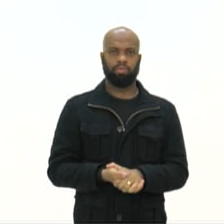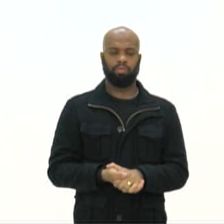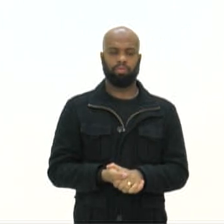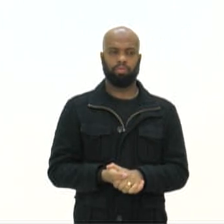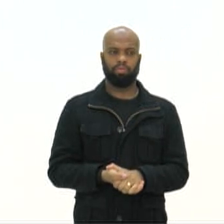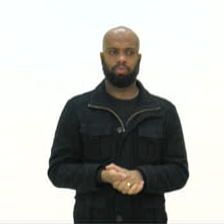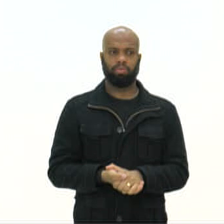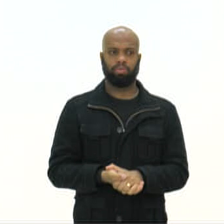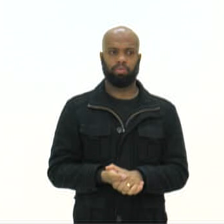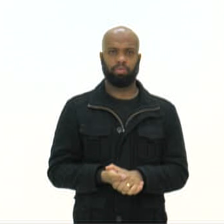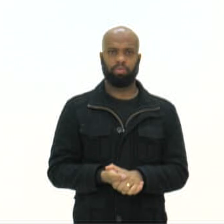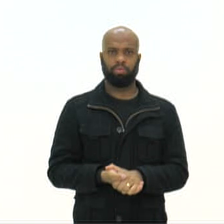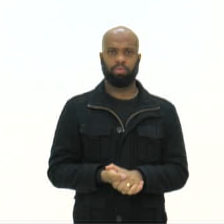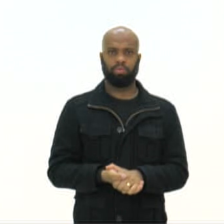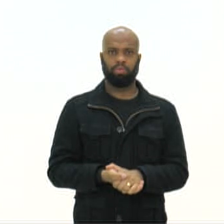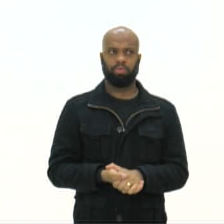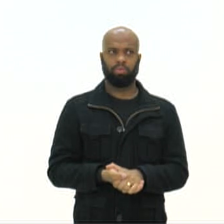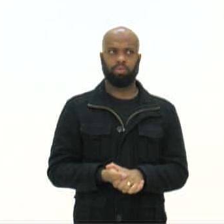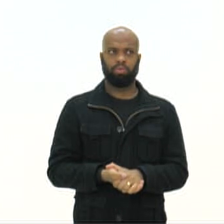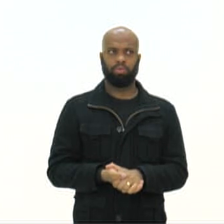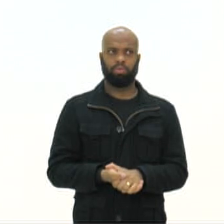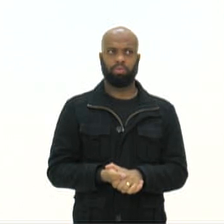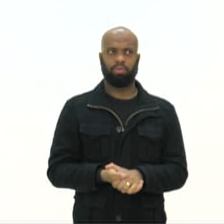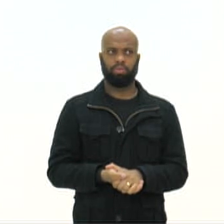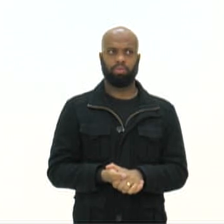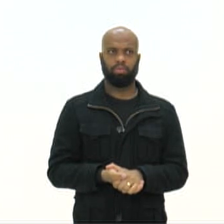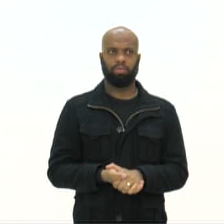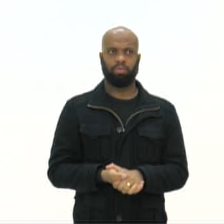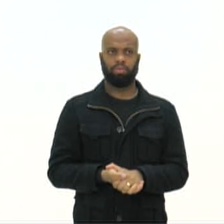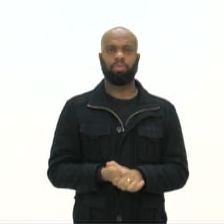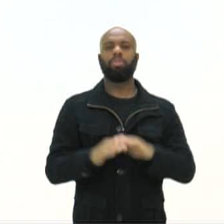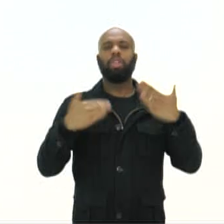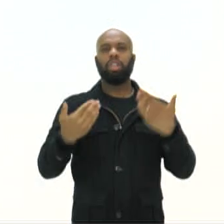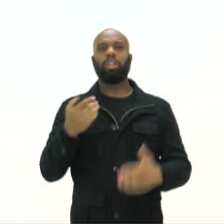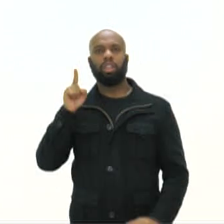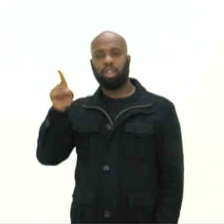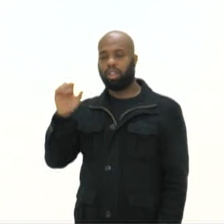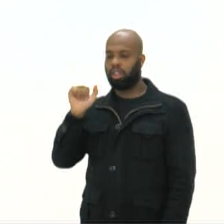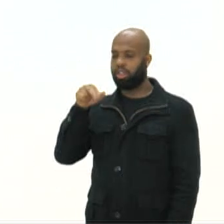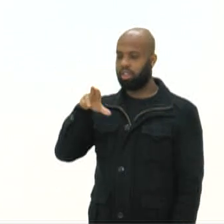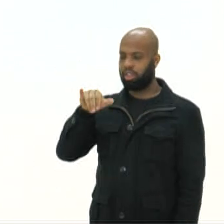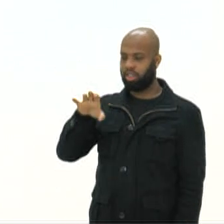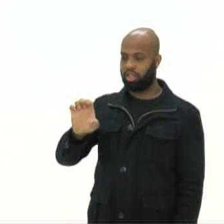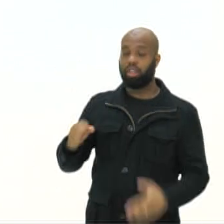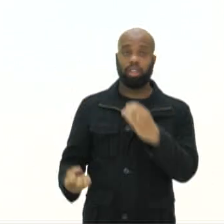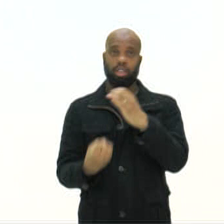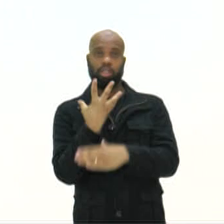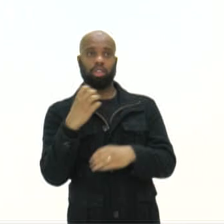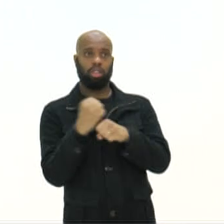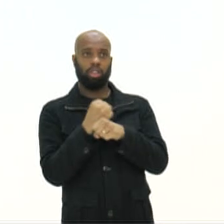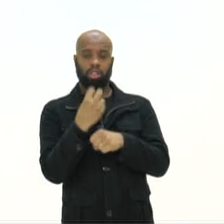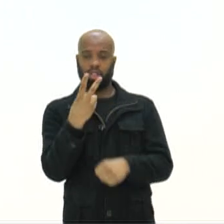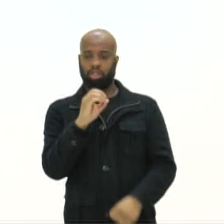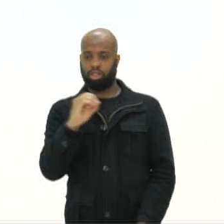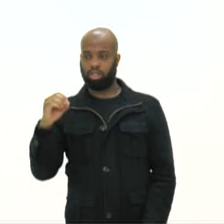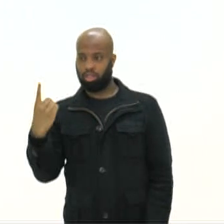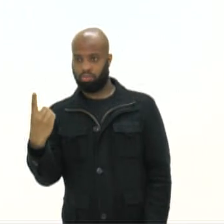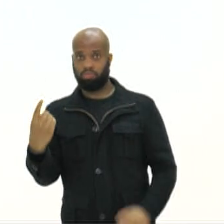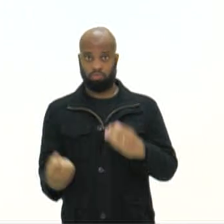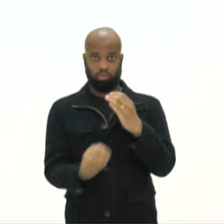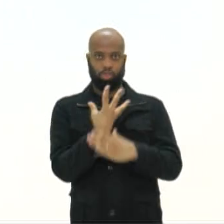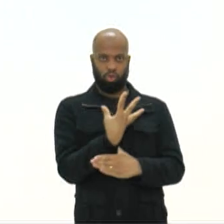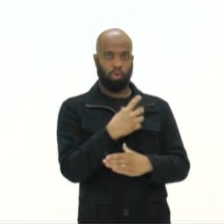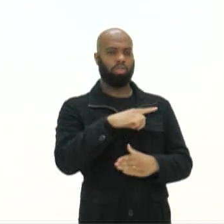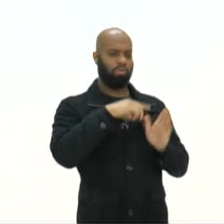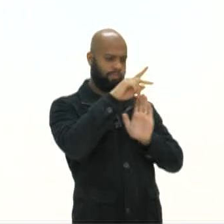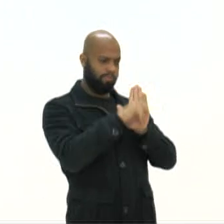inspect the cinema and audiovisual market in Brazil. Essa Ancine, que foi criada em 2001 por uma medida provisória, qual é a